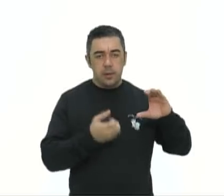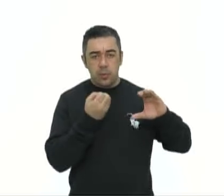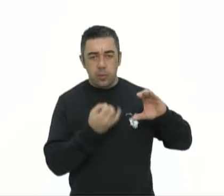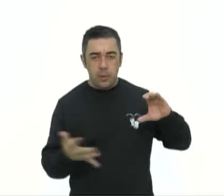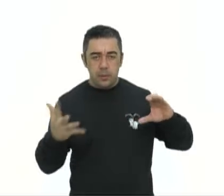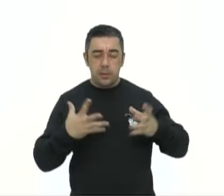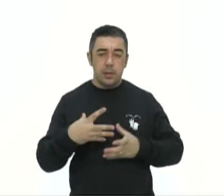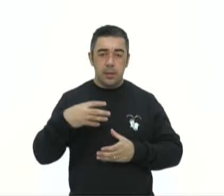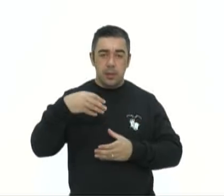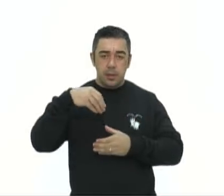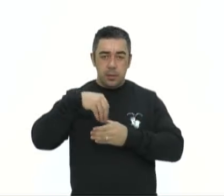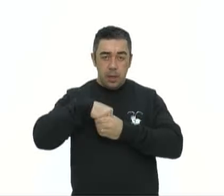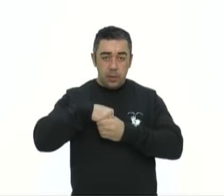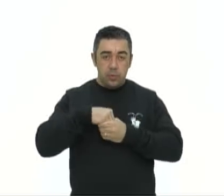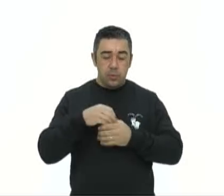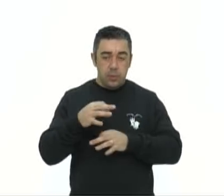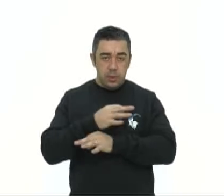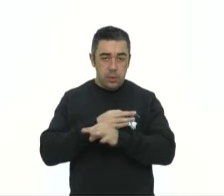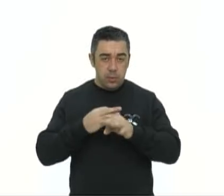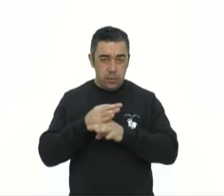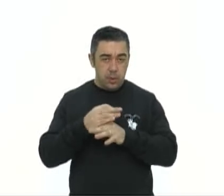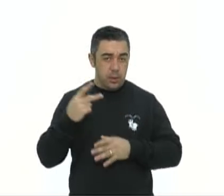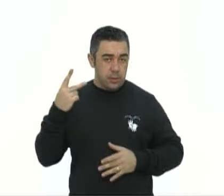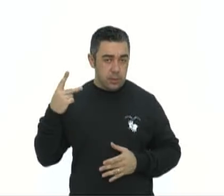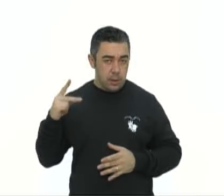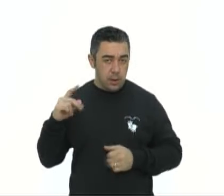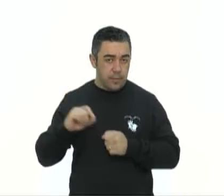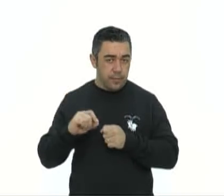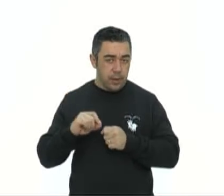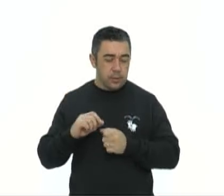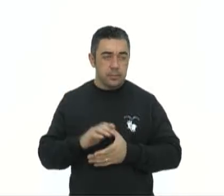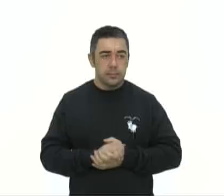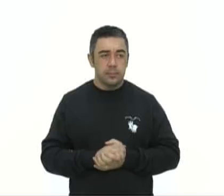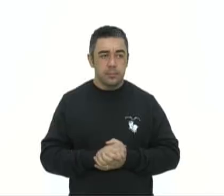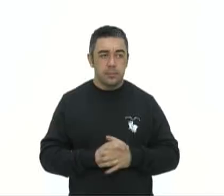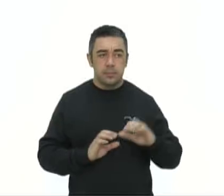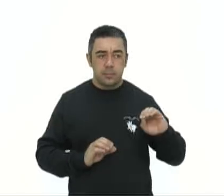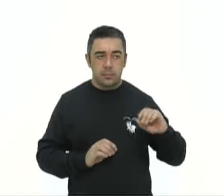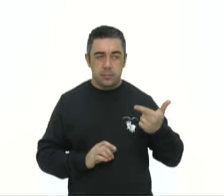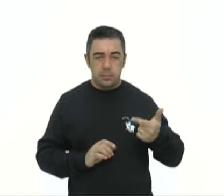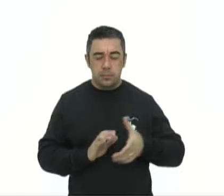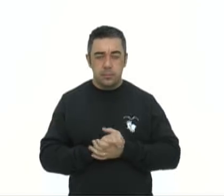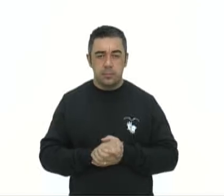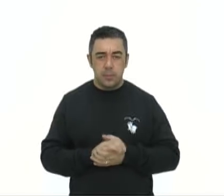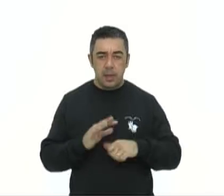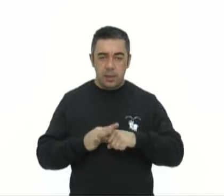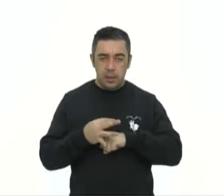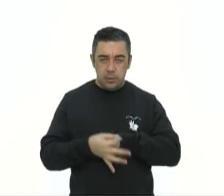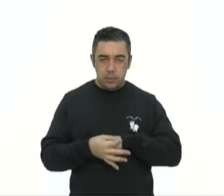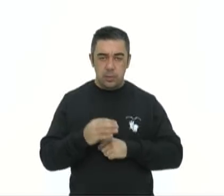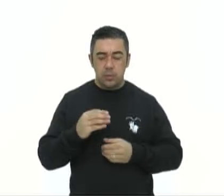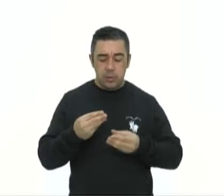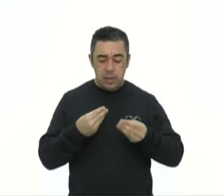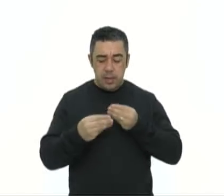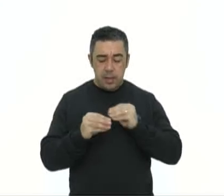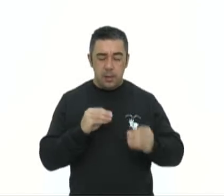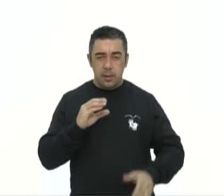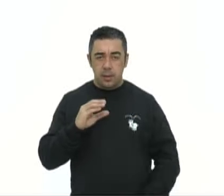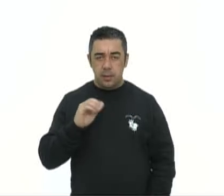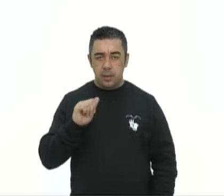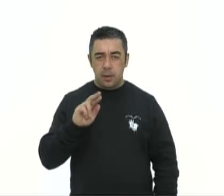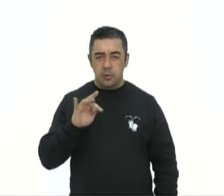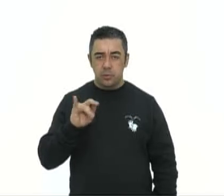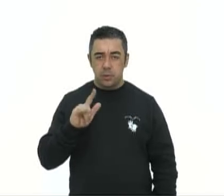material intercelular produzido por suas células. Muito bem. 02. O tecido cartilaginoso é o